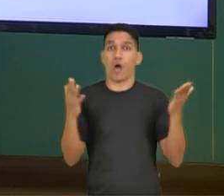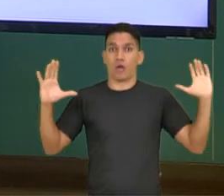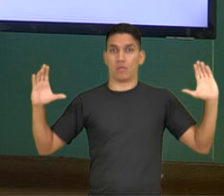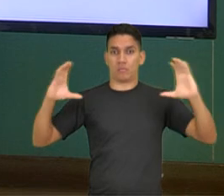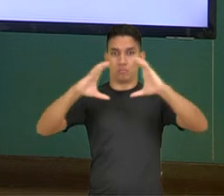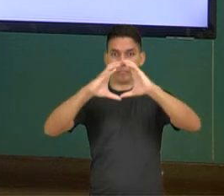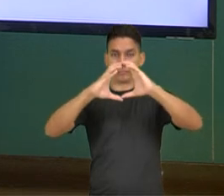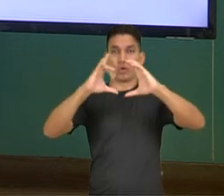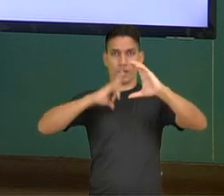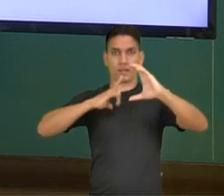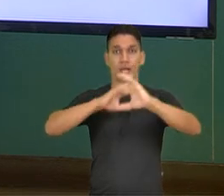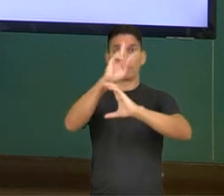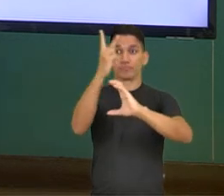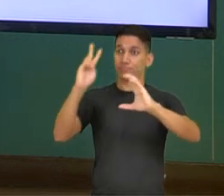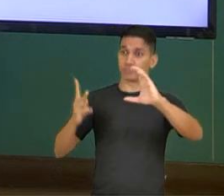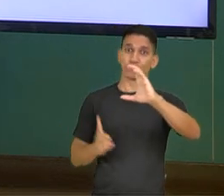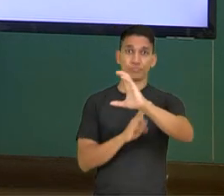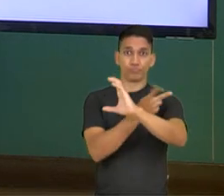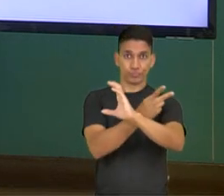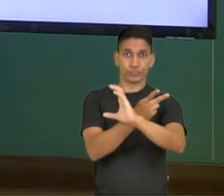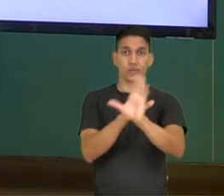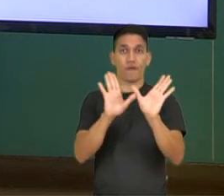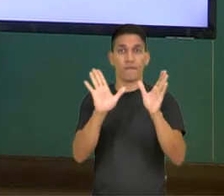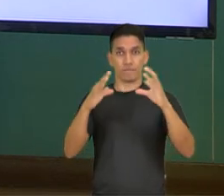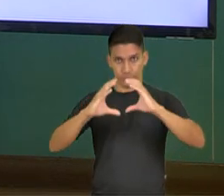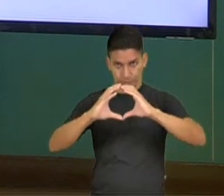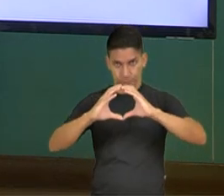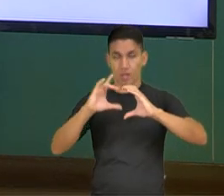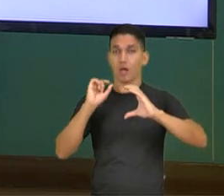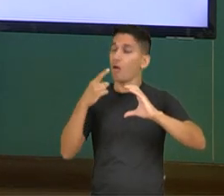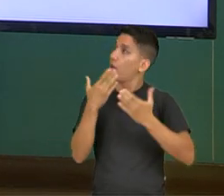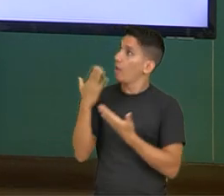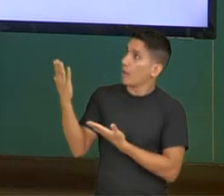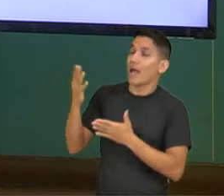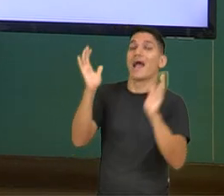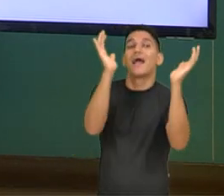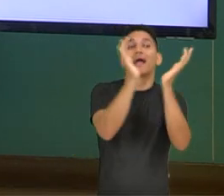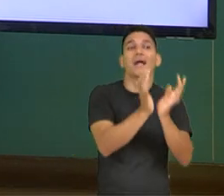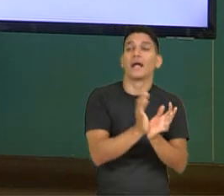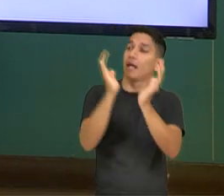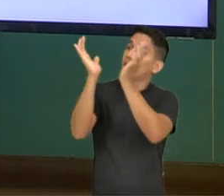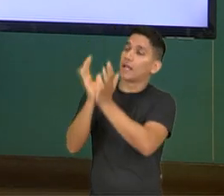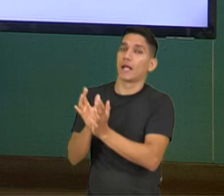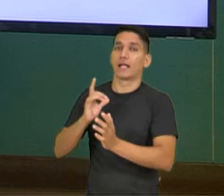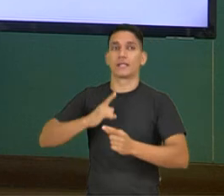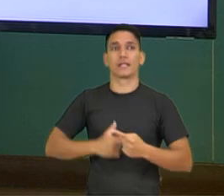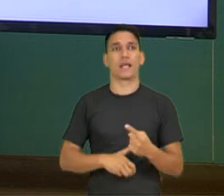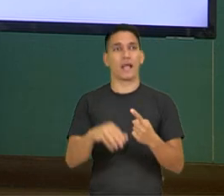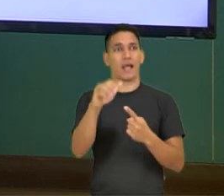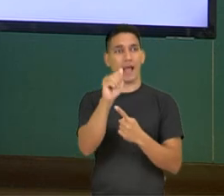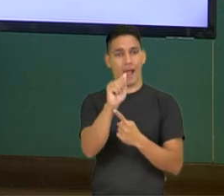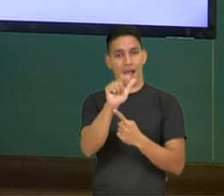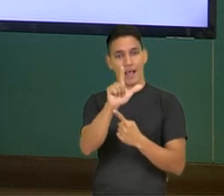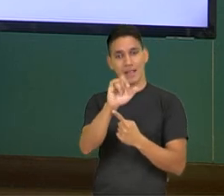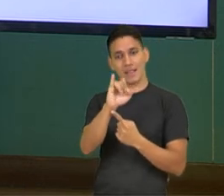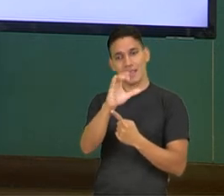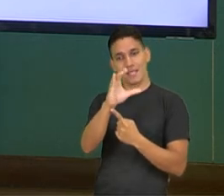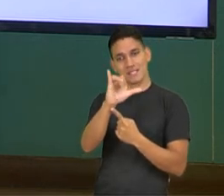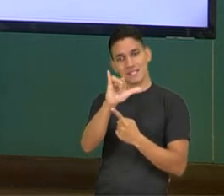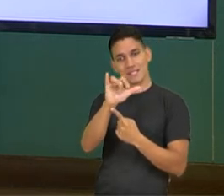nós temos os hidrocarbonetos de cadeias fechadas. E aí eles são classificados entre alicíclicos